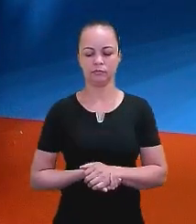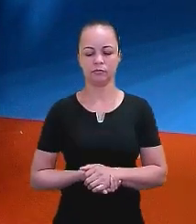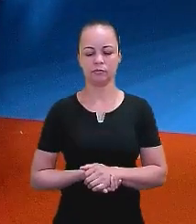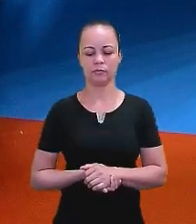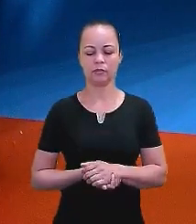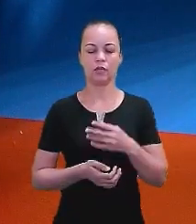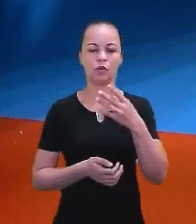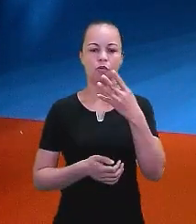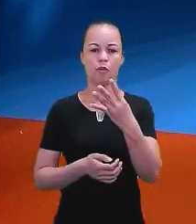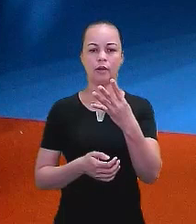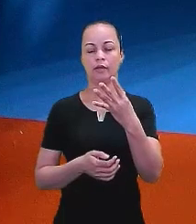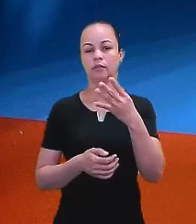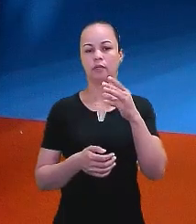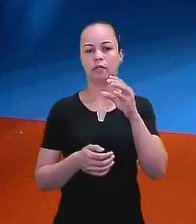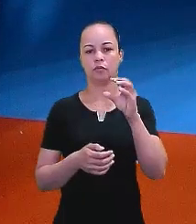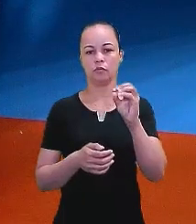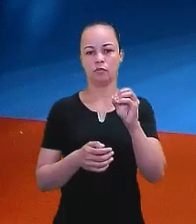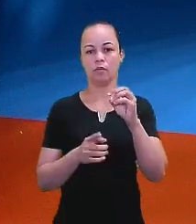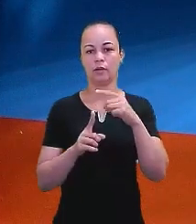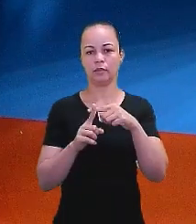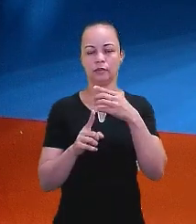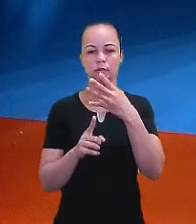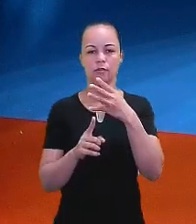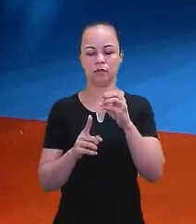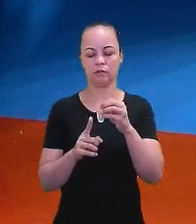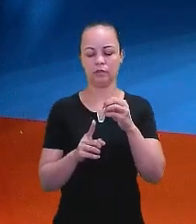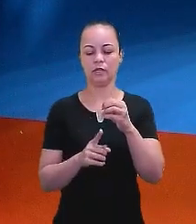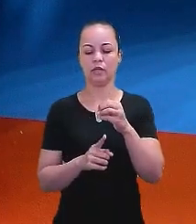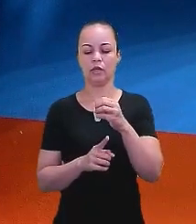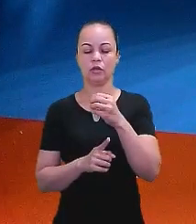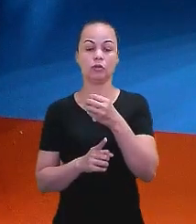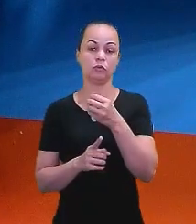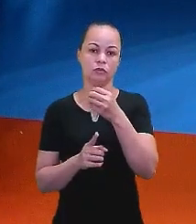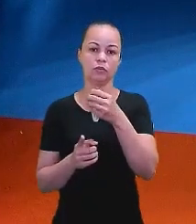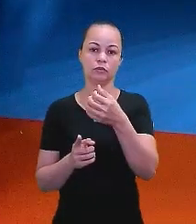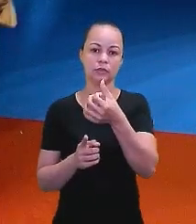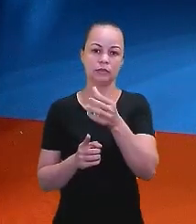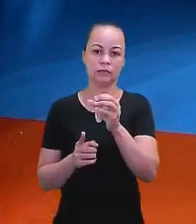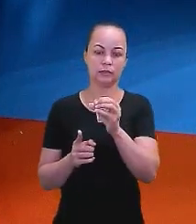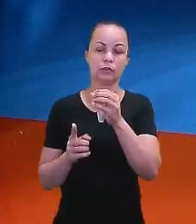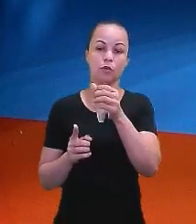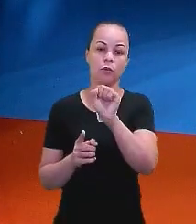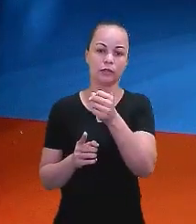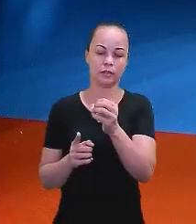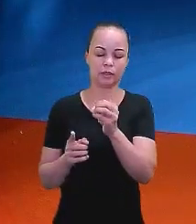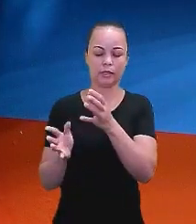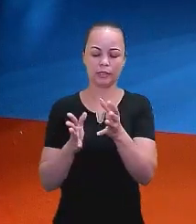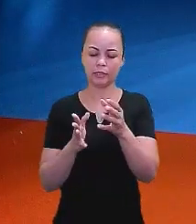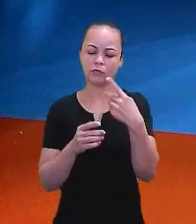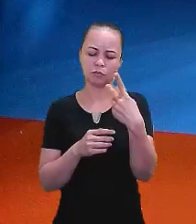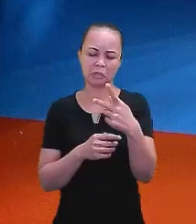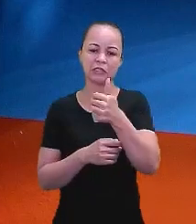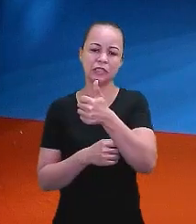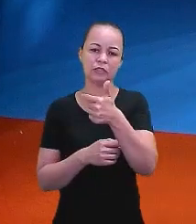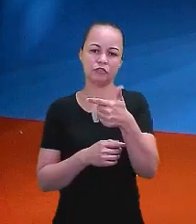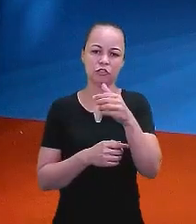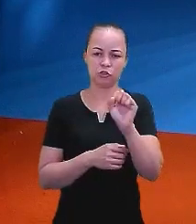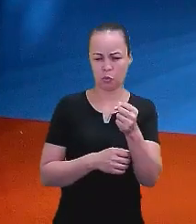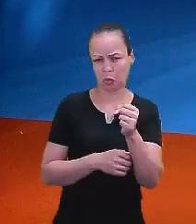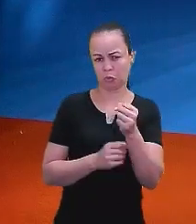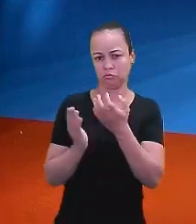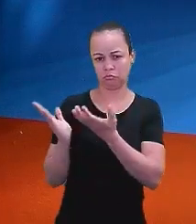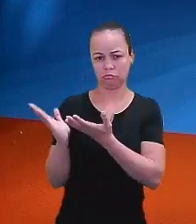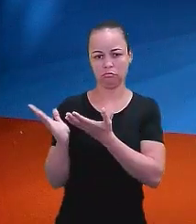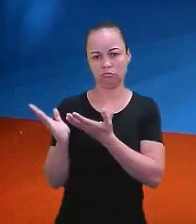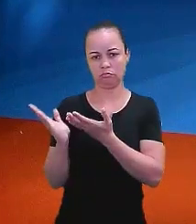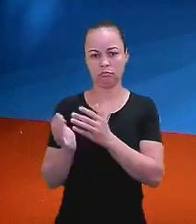40 com 40, 80, 100, 120, 122, 24, 26, 128. Fechou. Rapidinho,